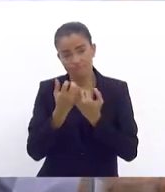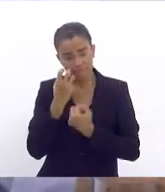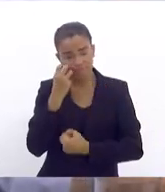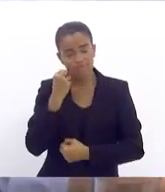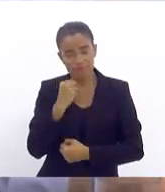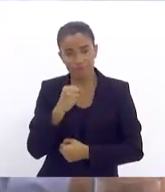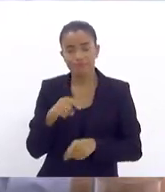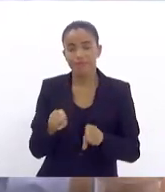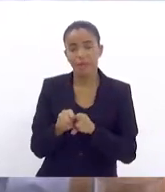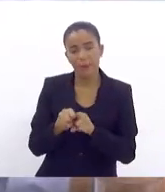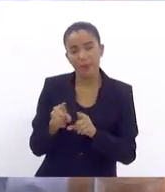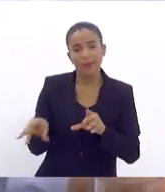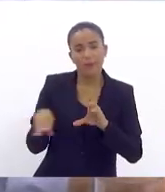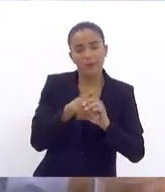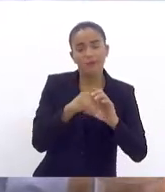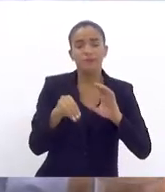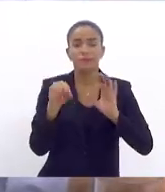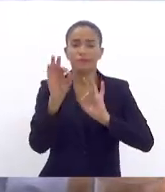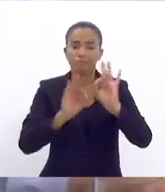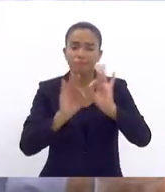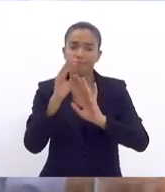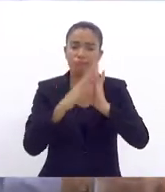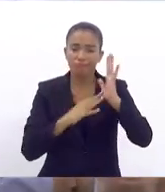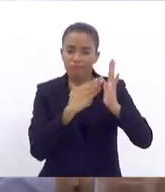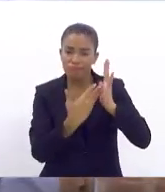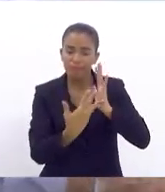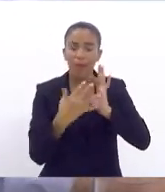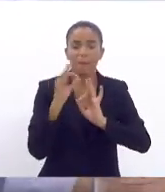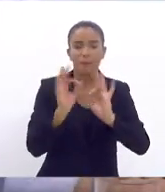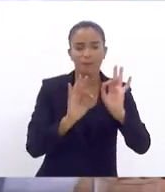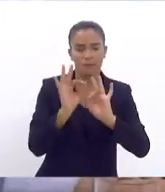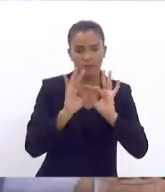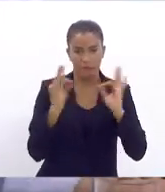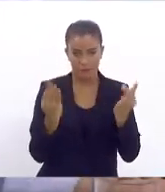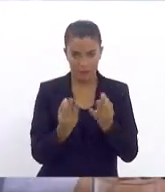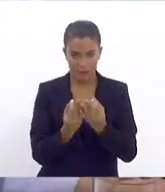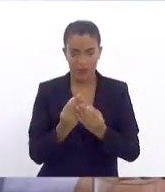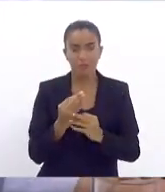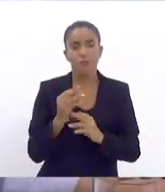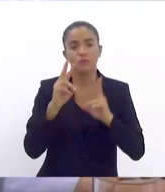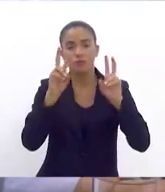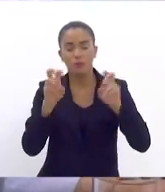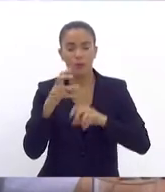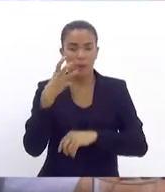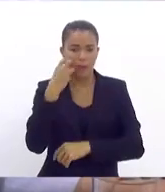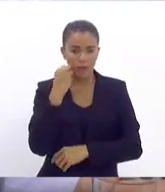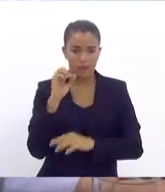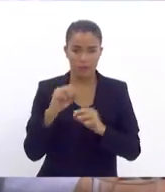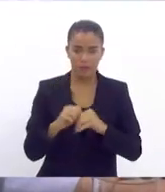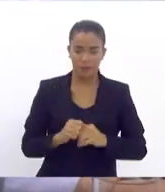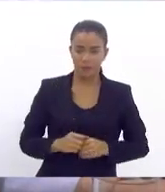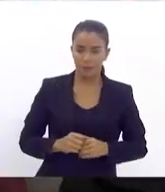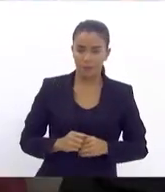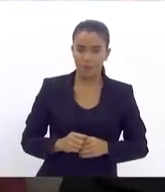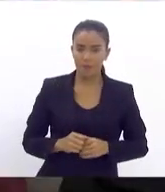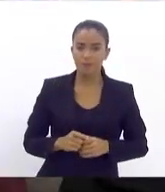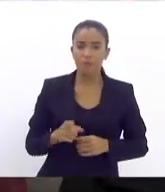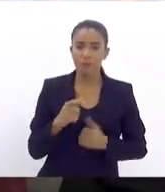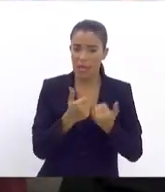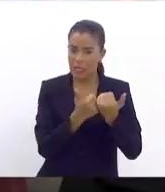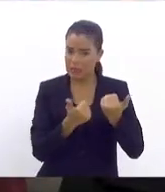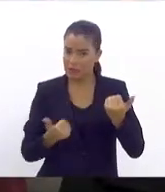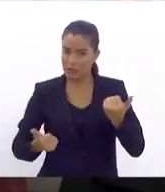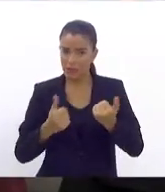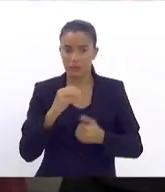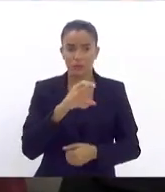de planejamento familiar, mais uma lei aí nesse sentido de fortalecimento da adoção no Estado do Rio de Janeiro. Deputado Serafini, a assessoria da CCJ aqui